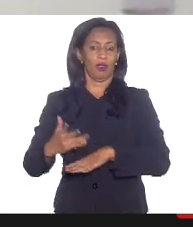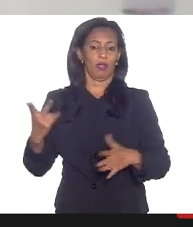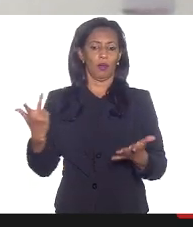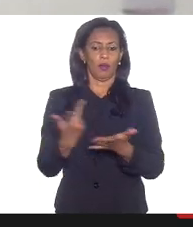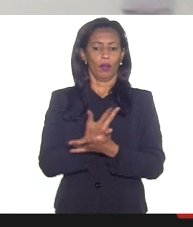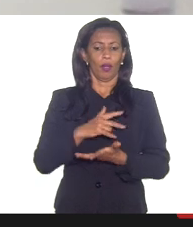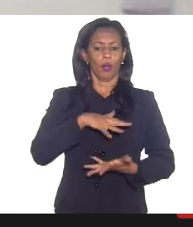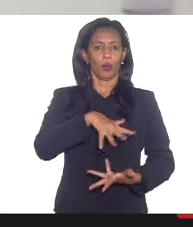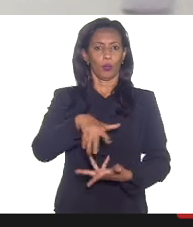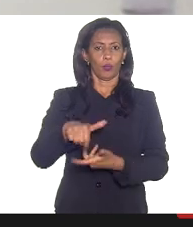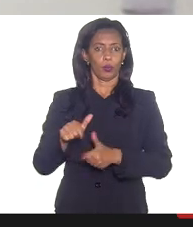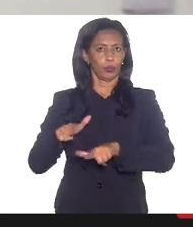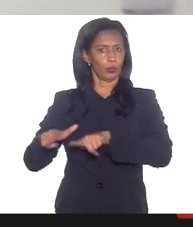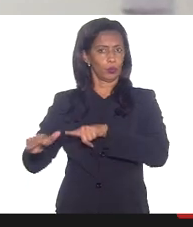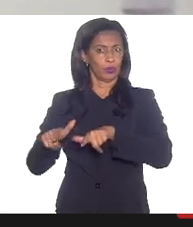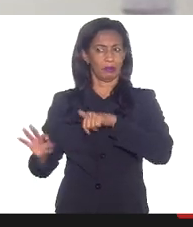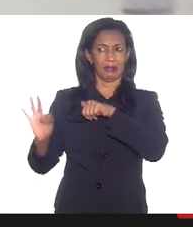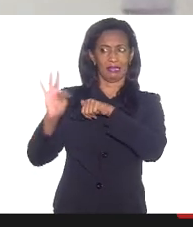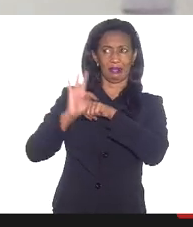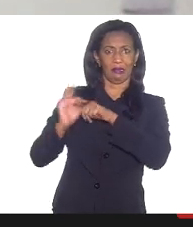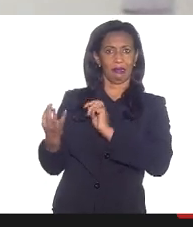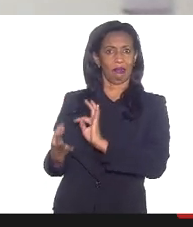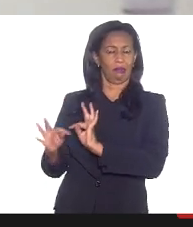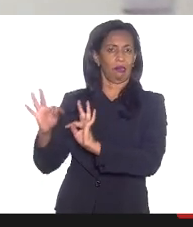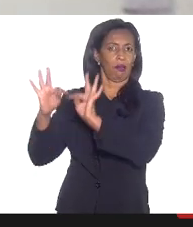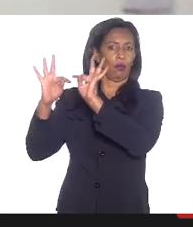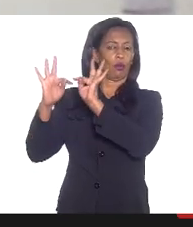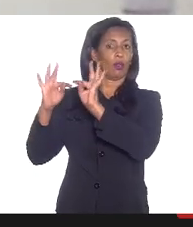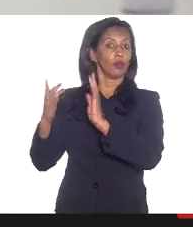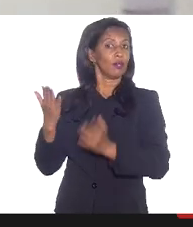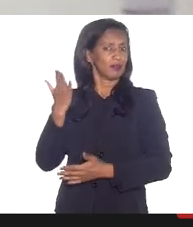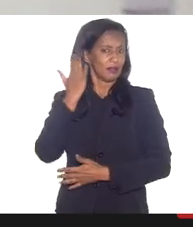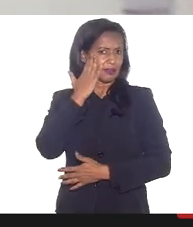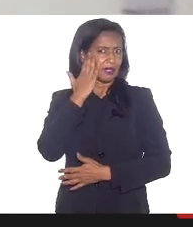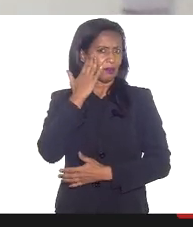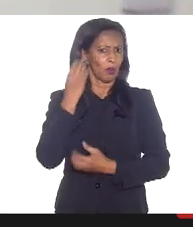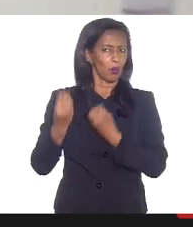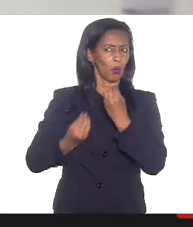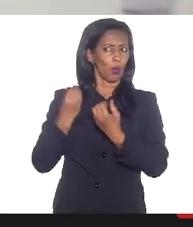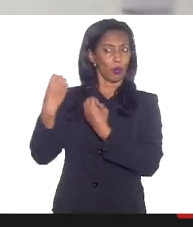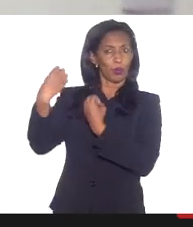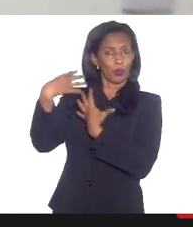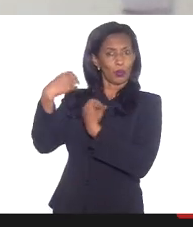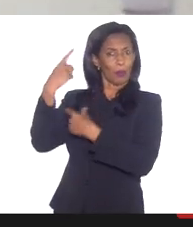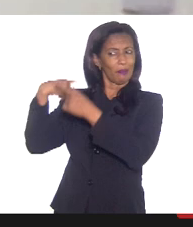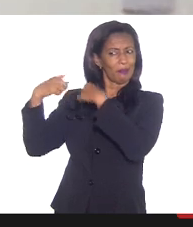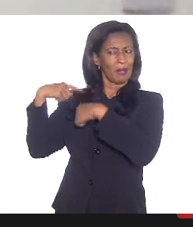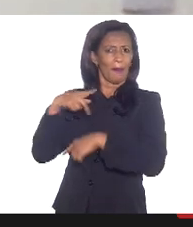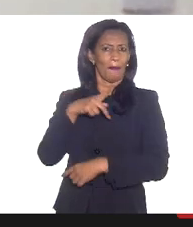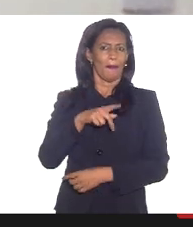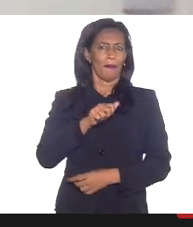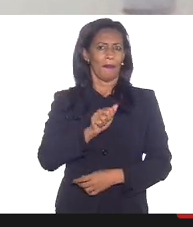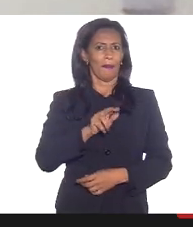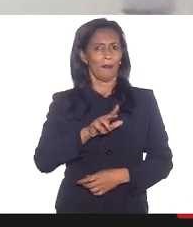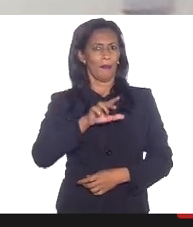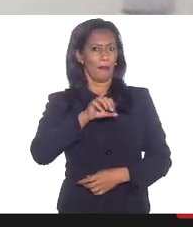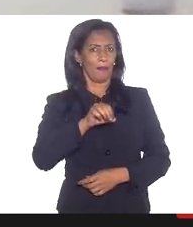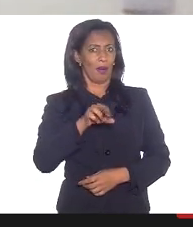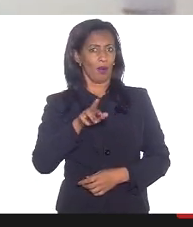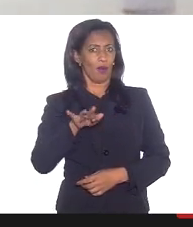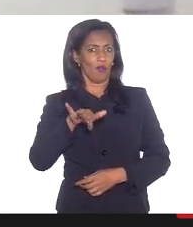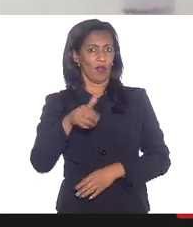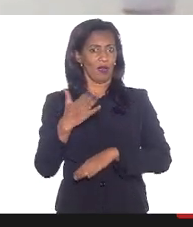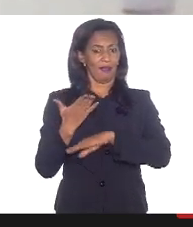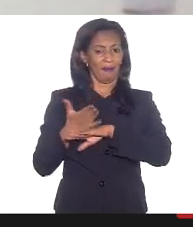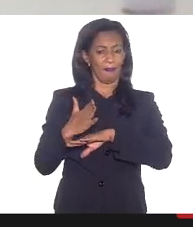no mundo do trabalho, no mundo tecnológico. E sabemos, né, como nos ensinava Paulo Freire, de que a